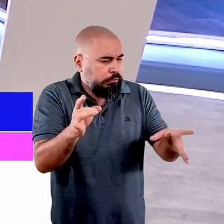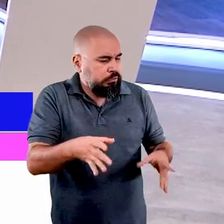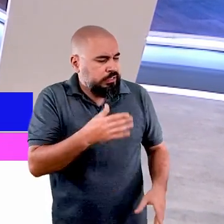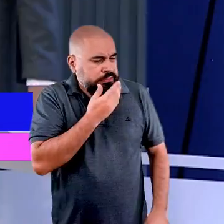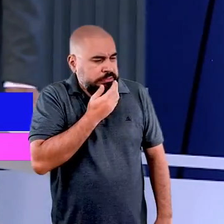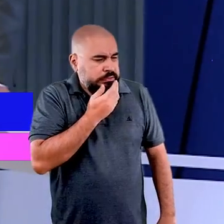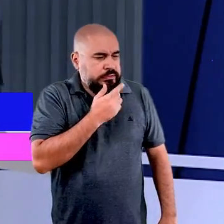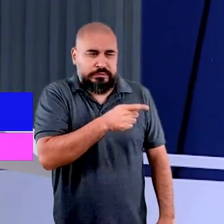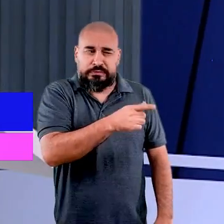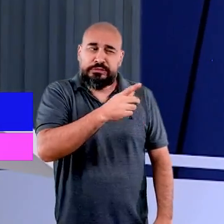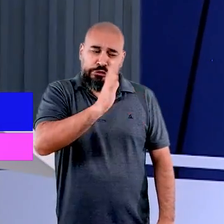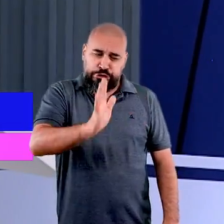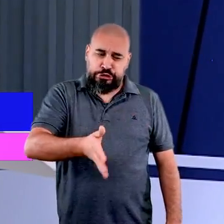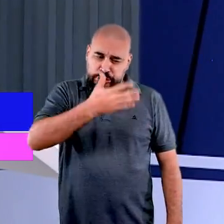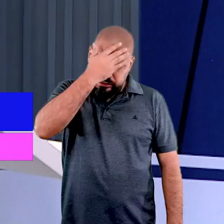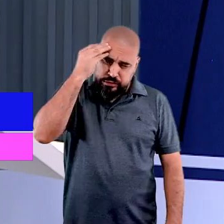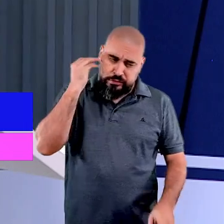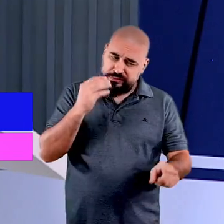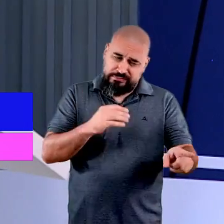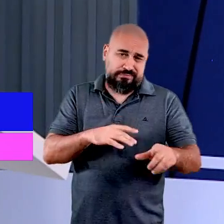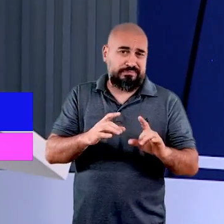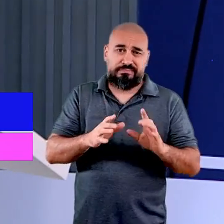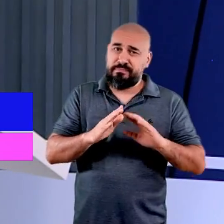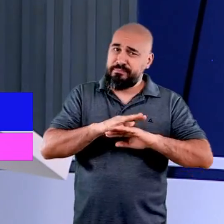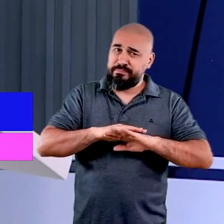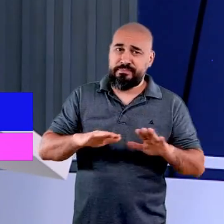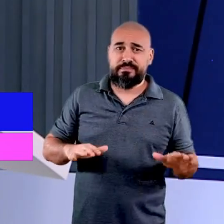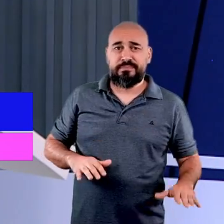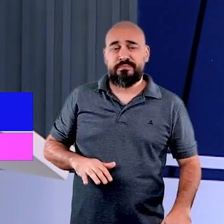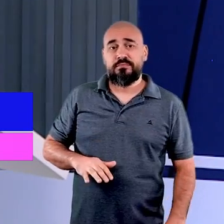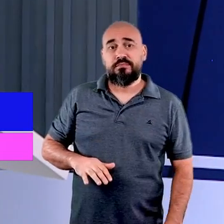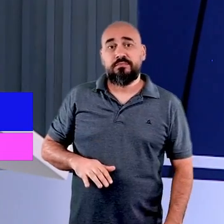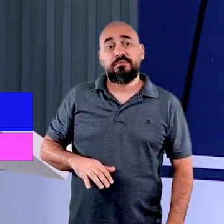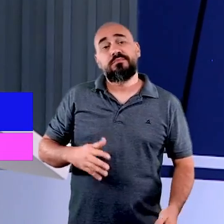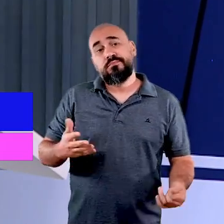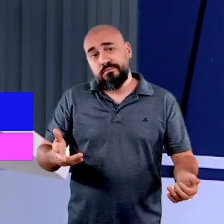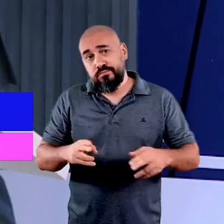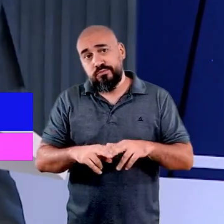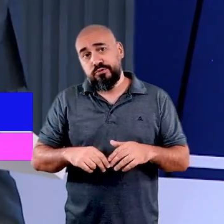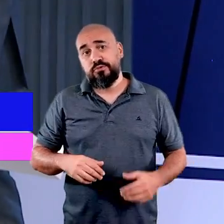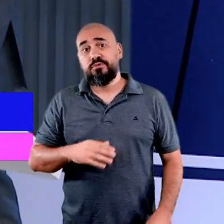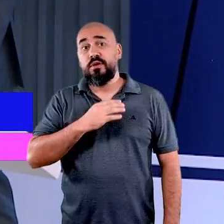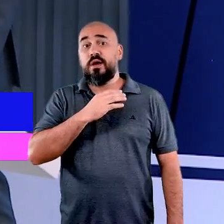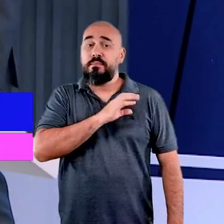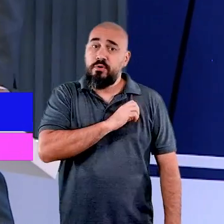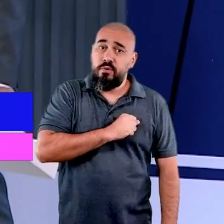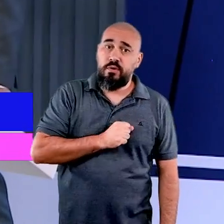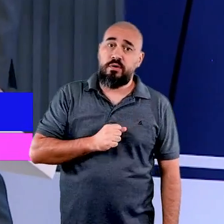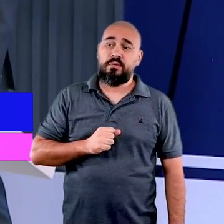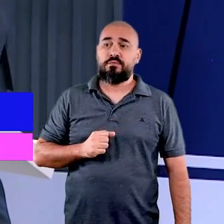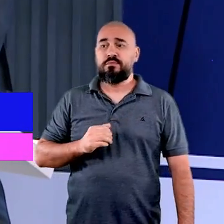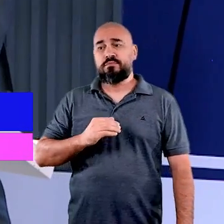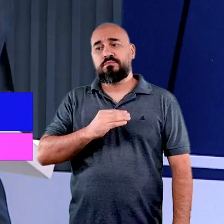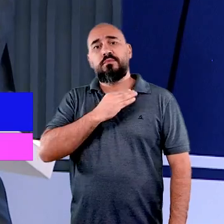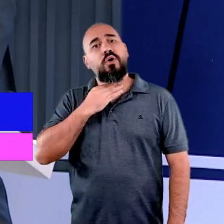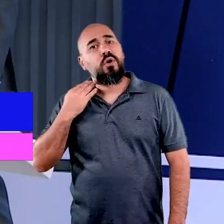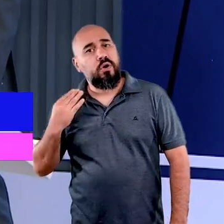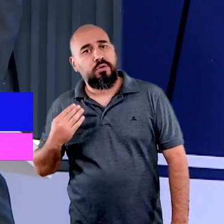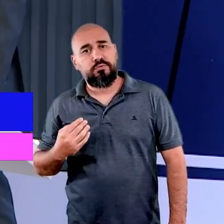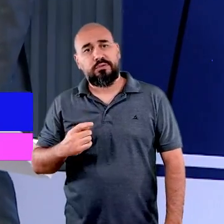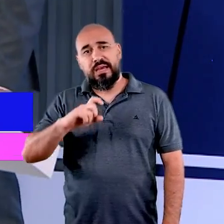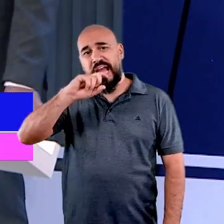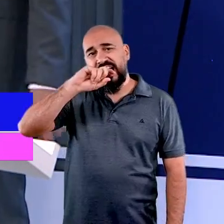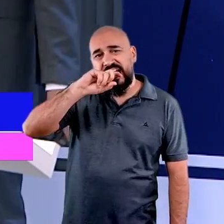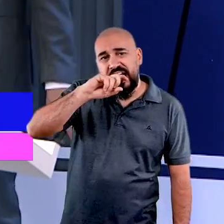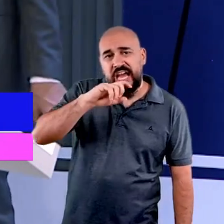Segundo a Bíblia, amor, ódio, inveja, para eles já não existem mais,